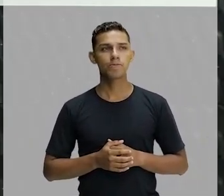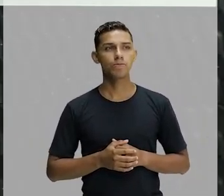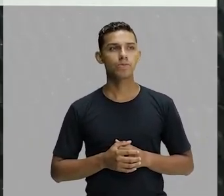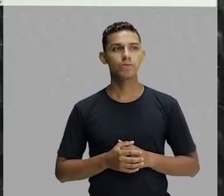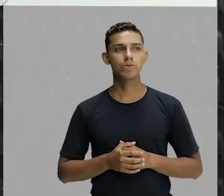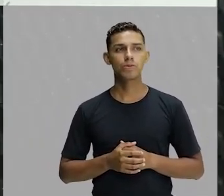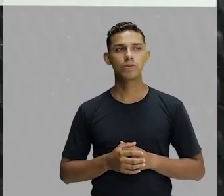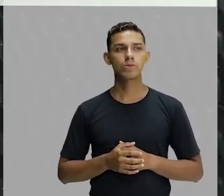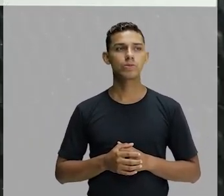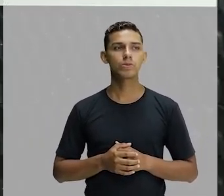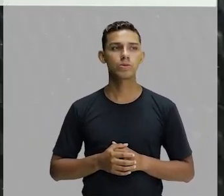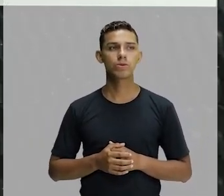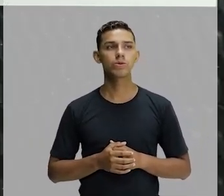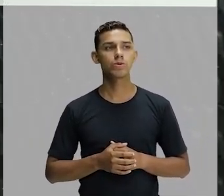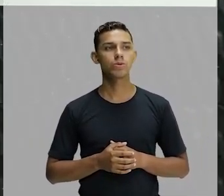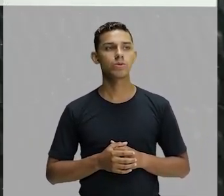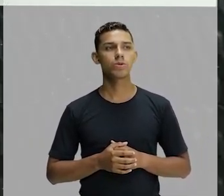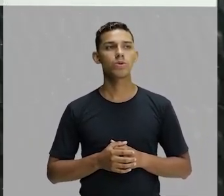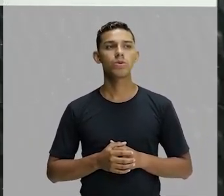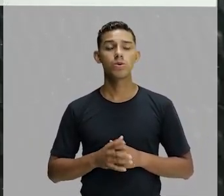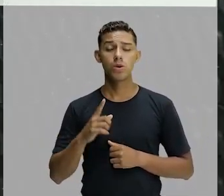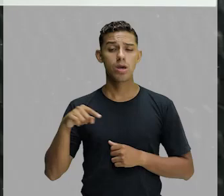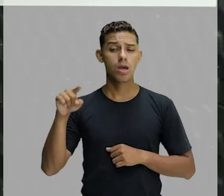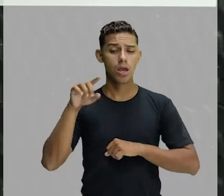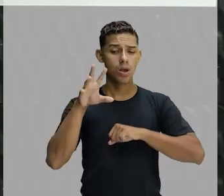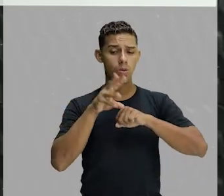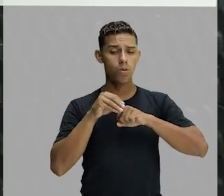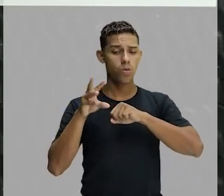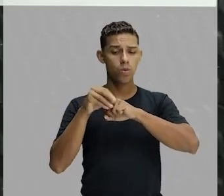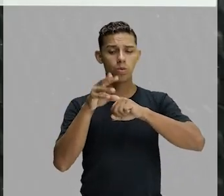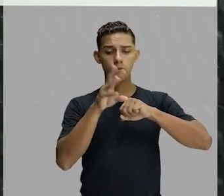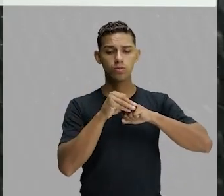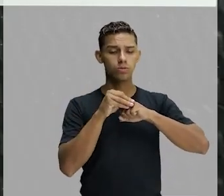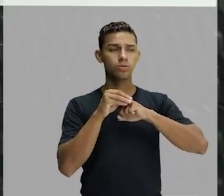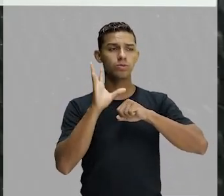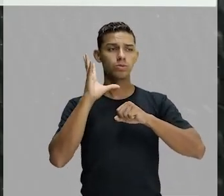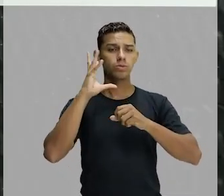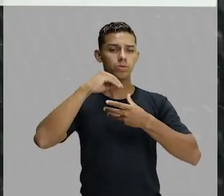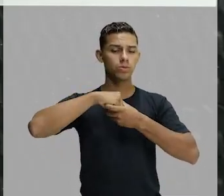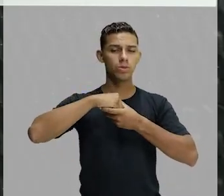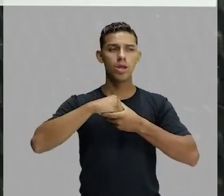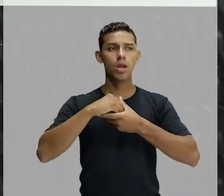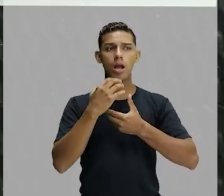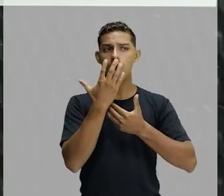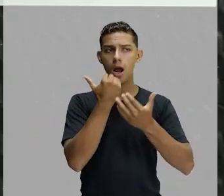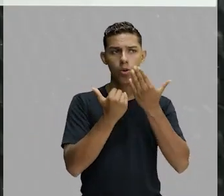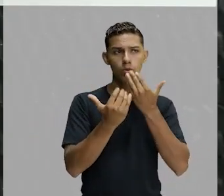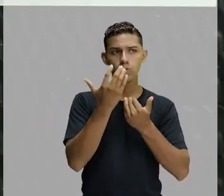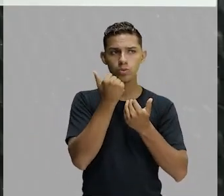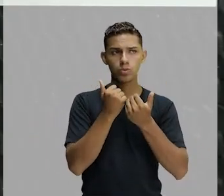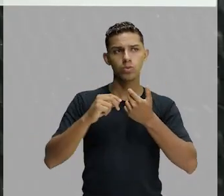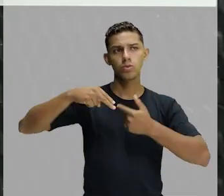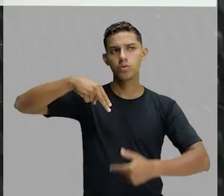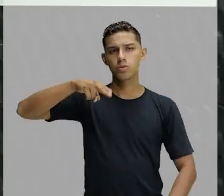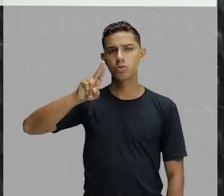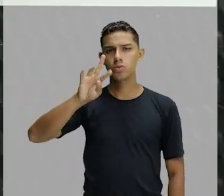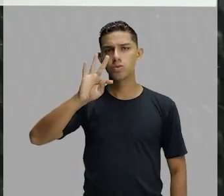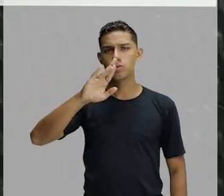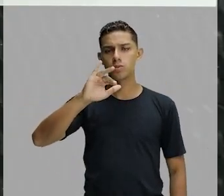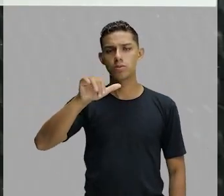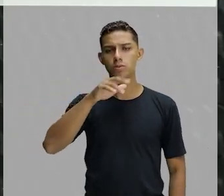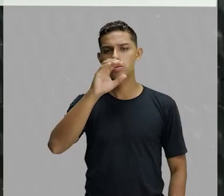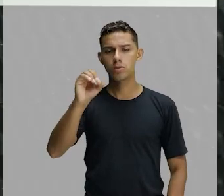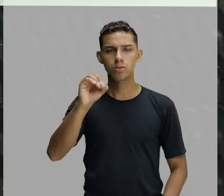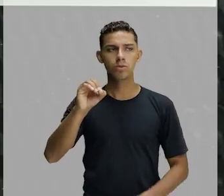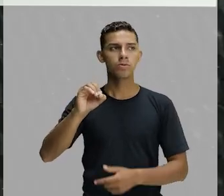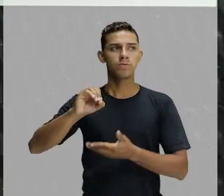pessoal. Esses conhecimentos relacionados à nutrição inorgânica, eles fazem com que, por exemplo,